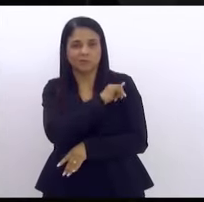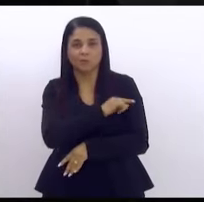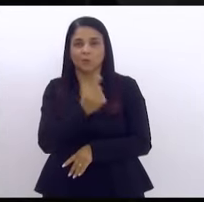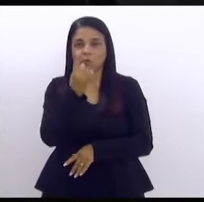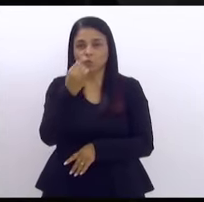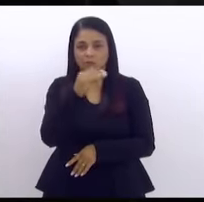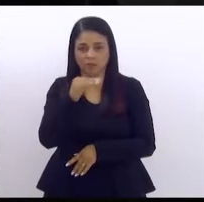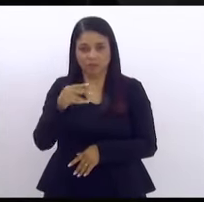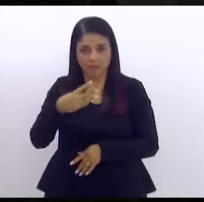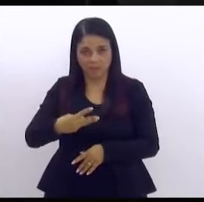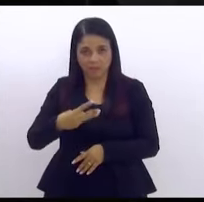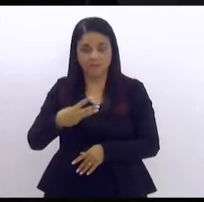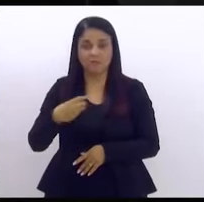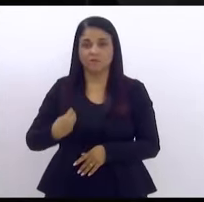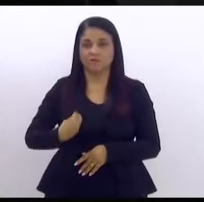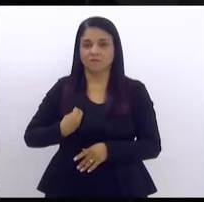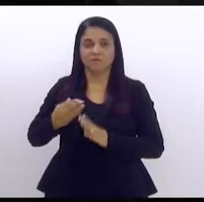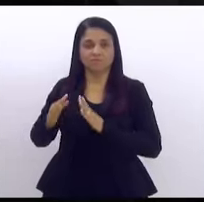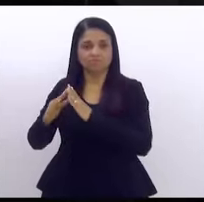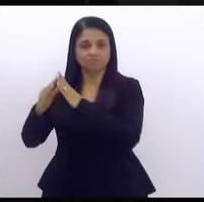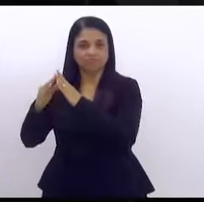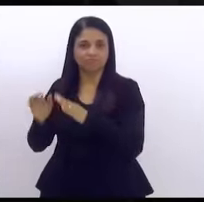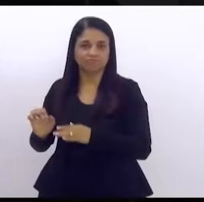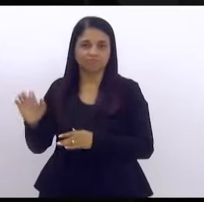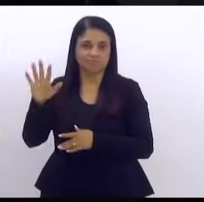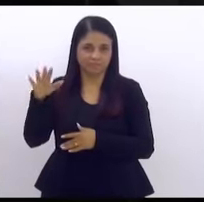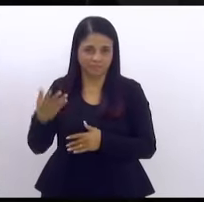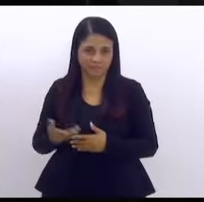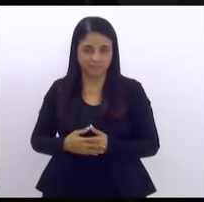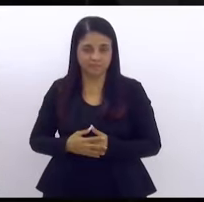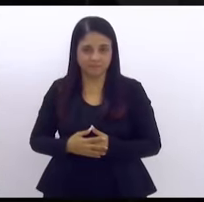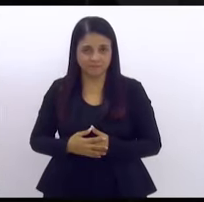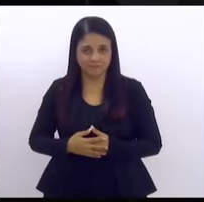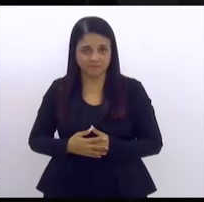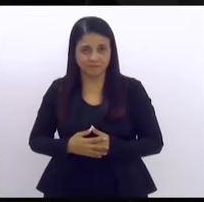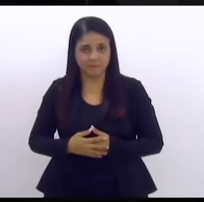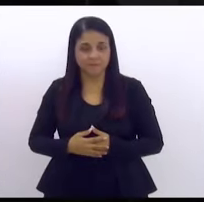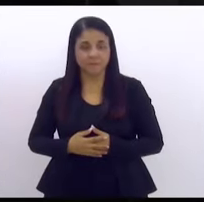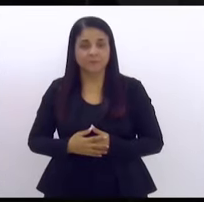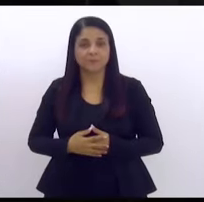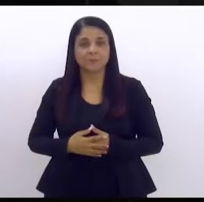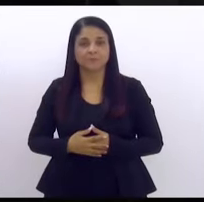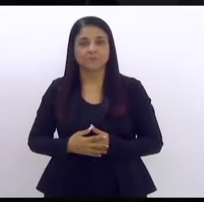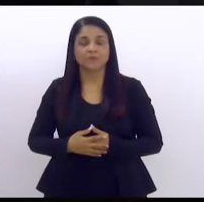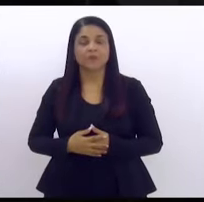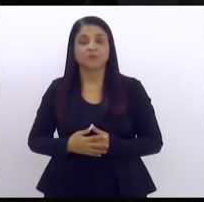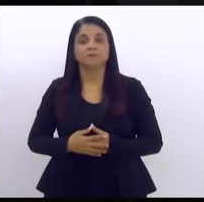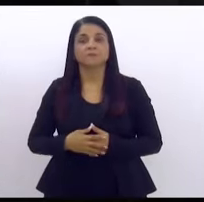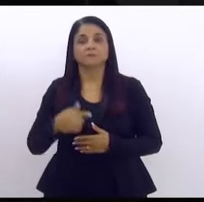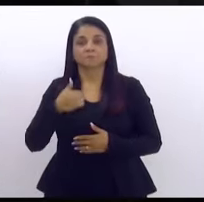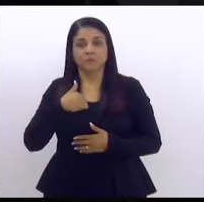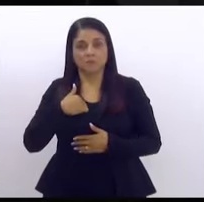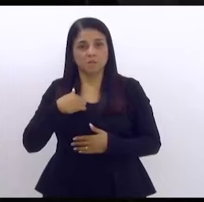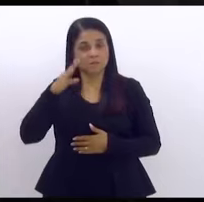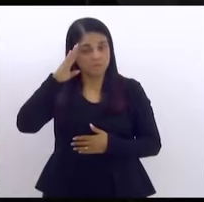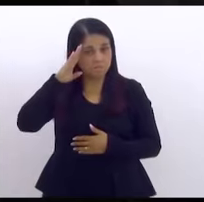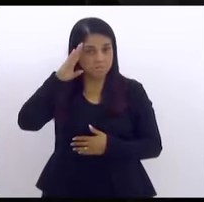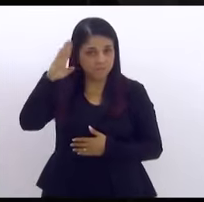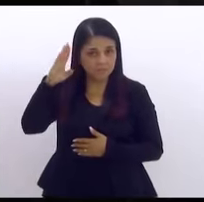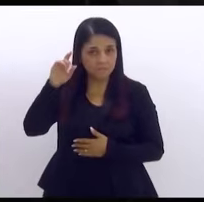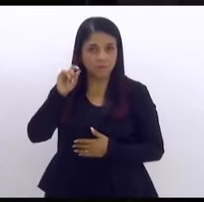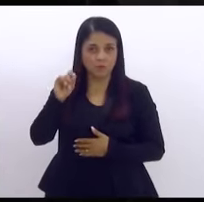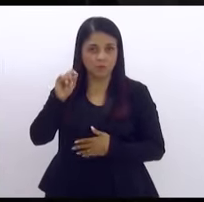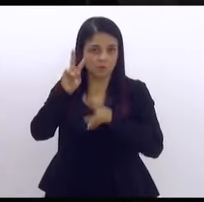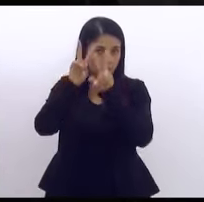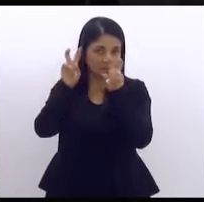da população vivendo em favelas e periferia. E aí, outro elemento que para mim é central